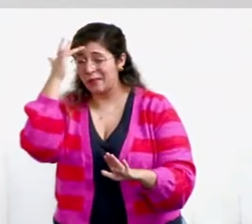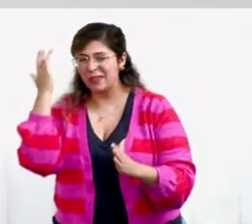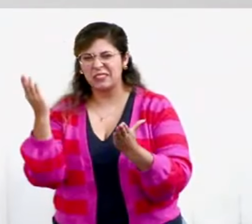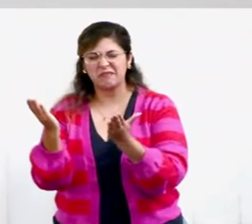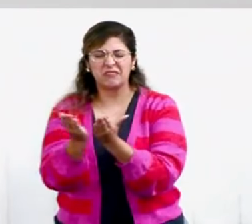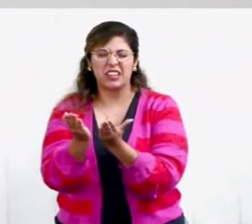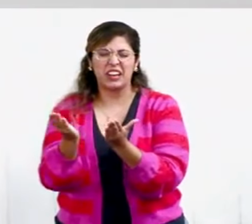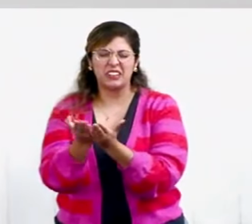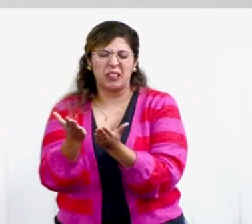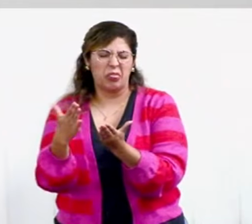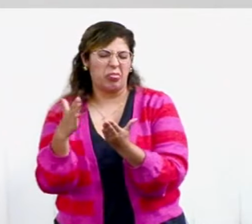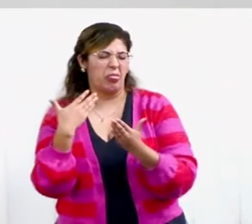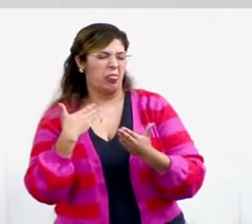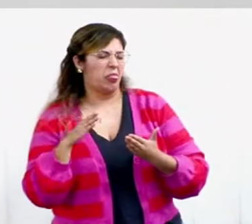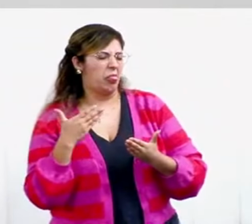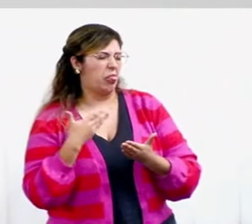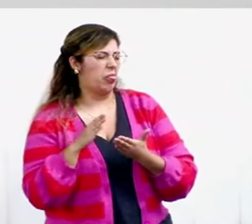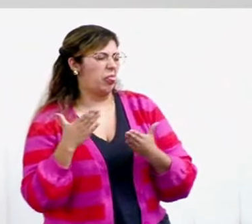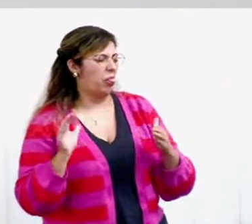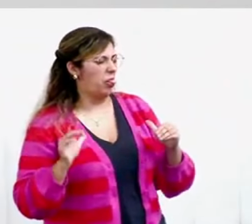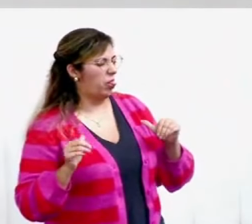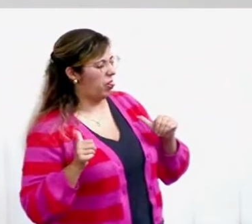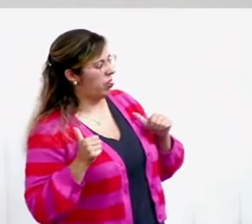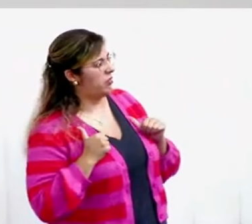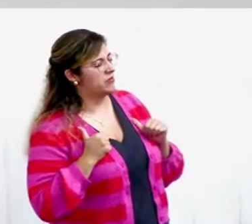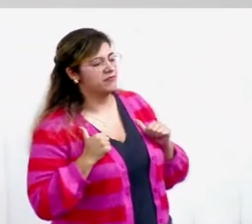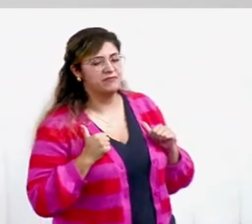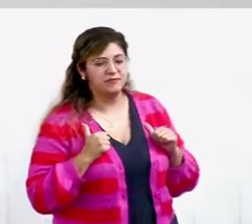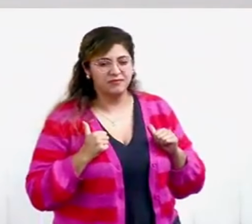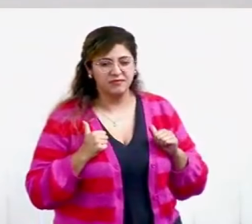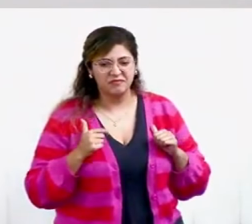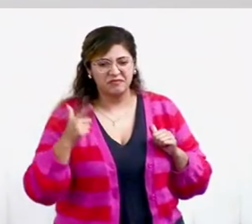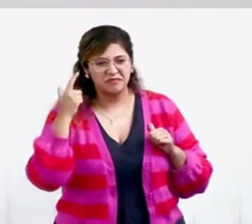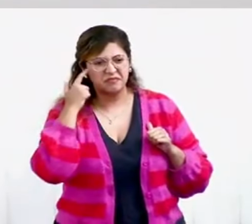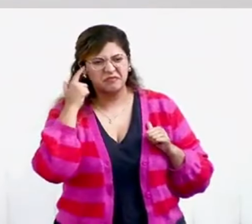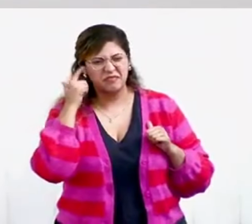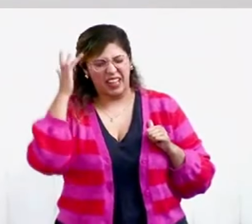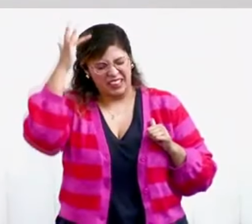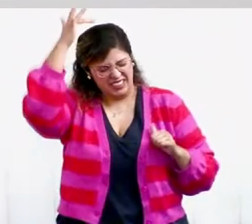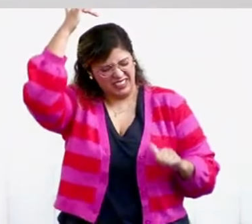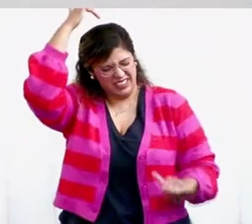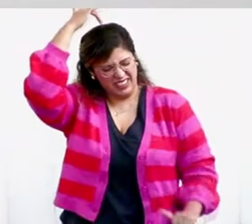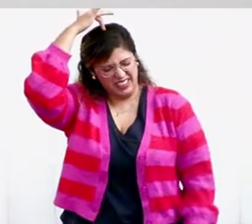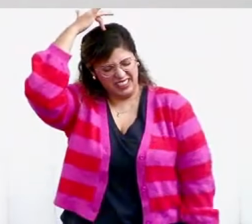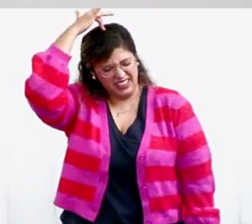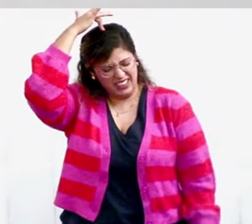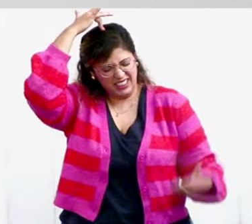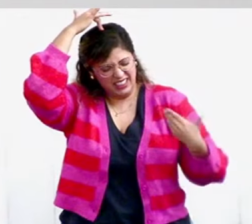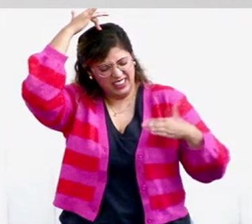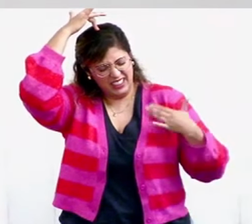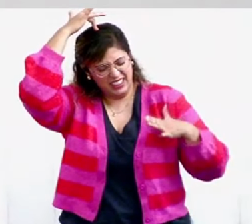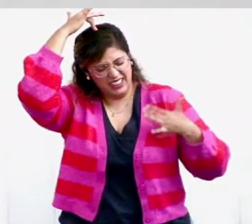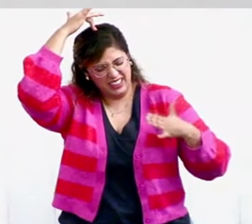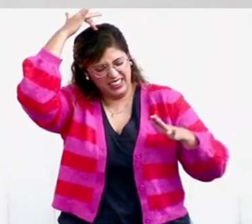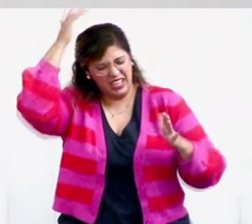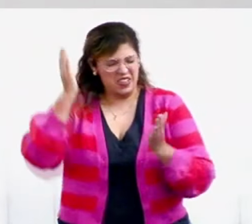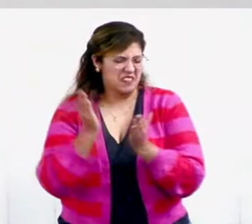sua impiedade, achando que não tem nada a ver, é cego e engana a si